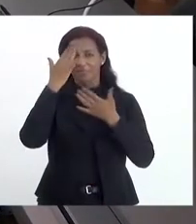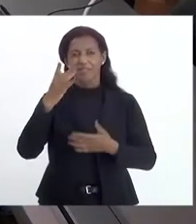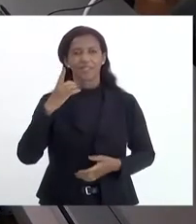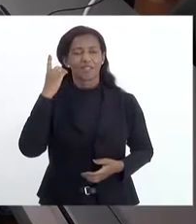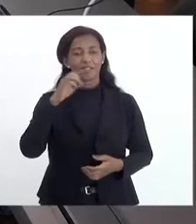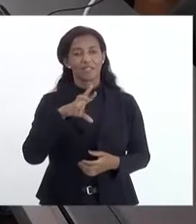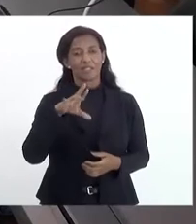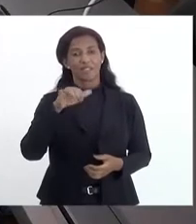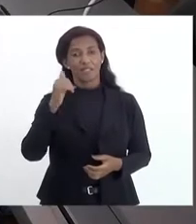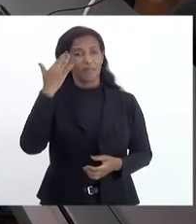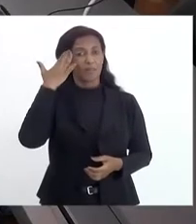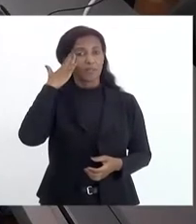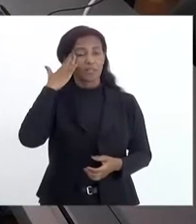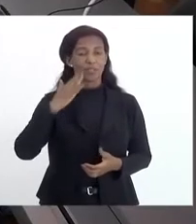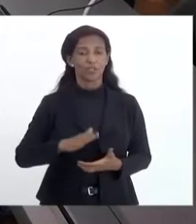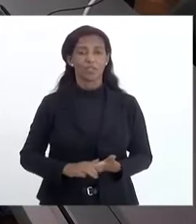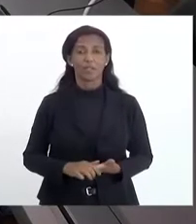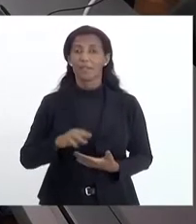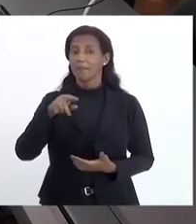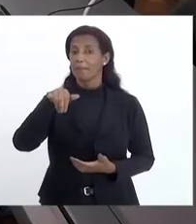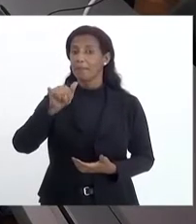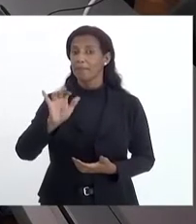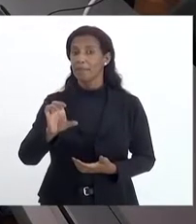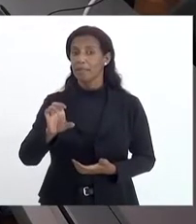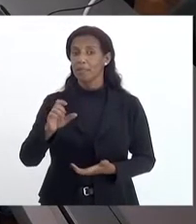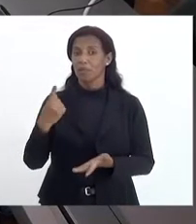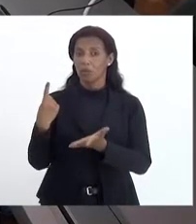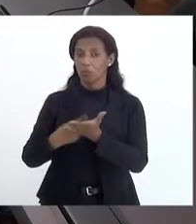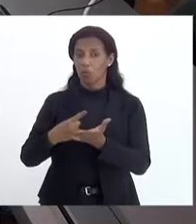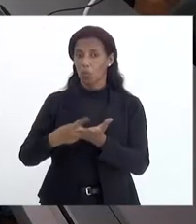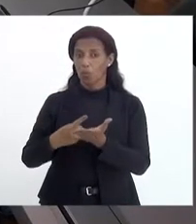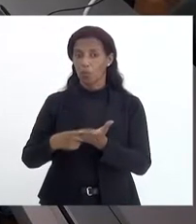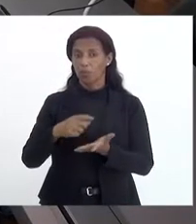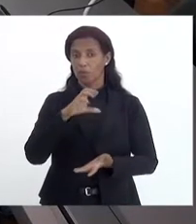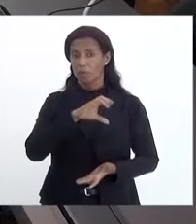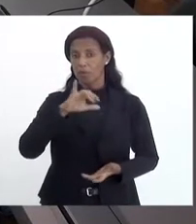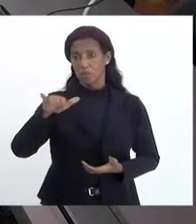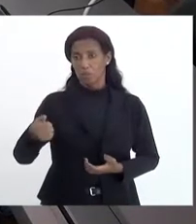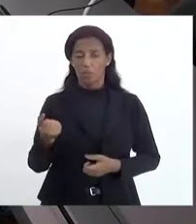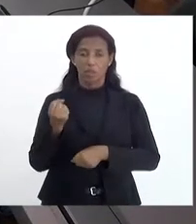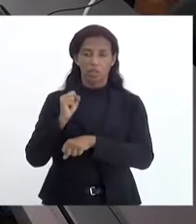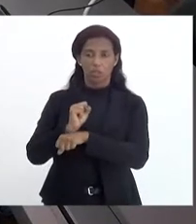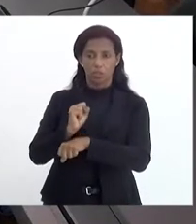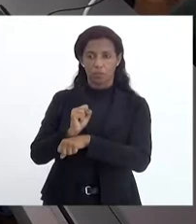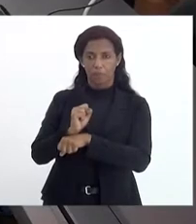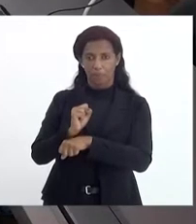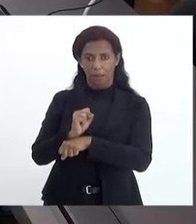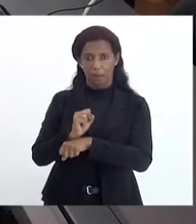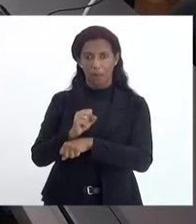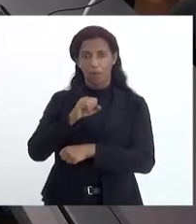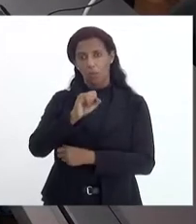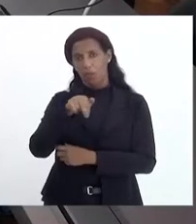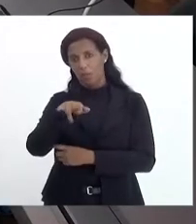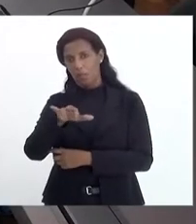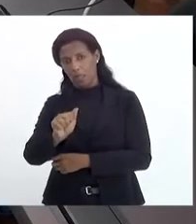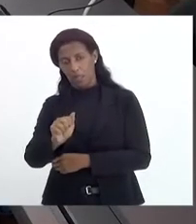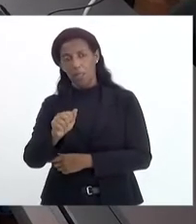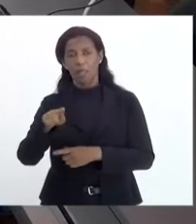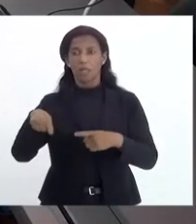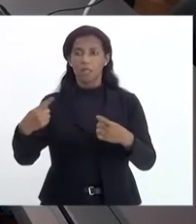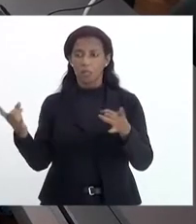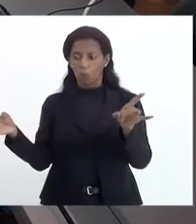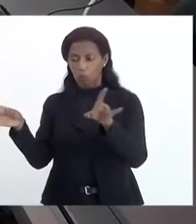E, deputado Mink, nosso compromisso, então, na CCJ, aguardar a diligência do INEA e, assim que